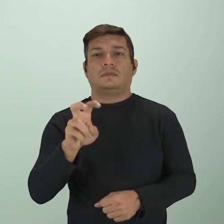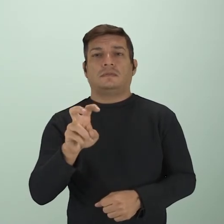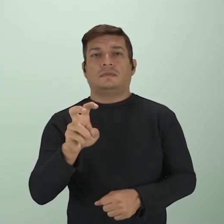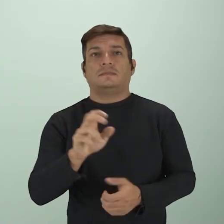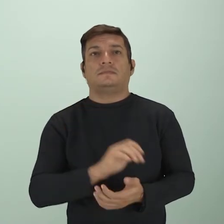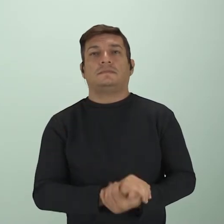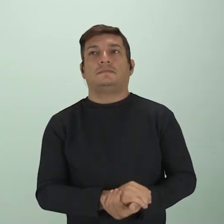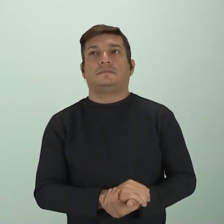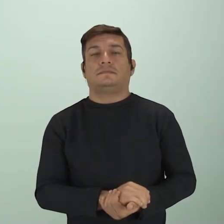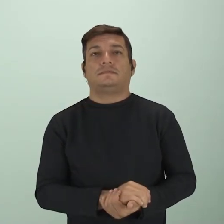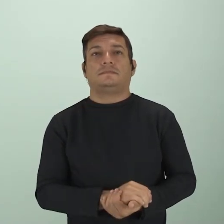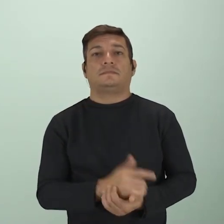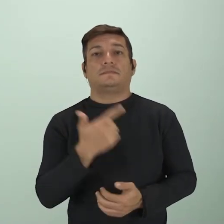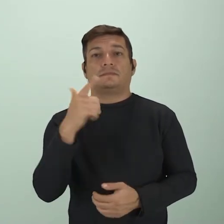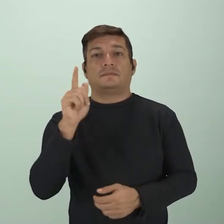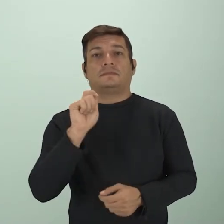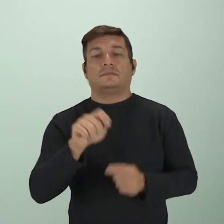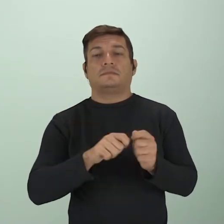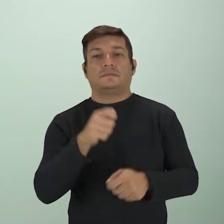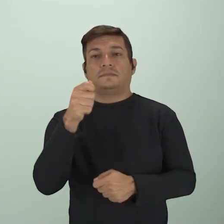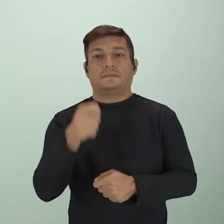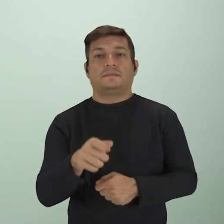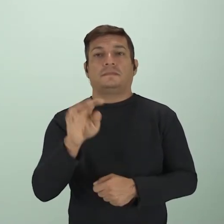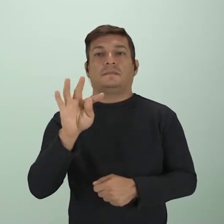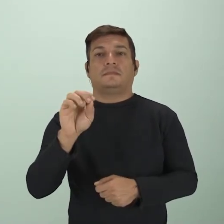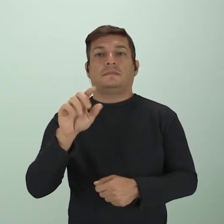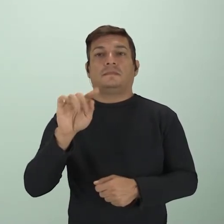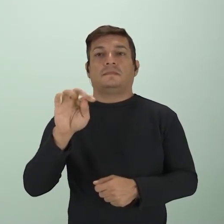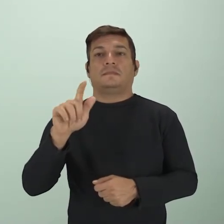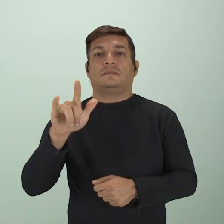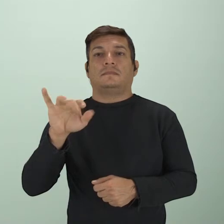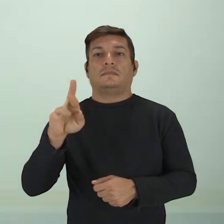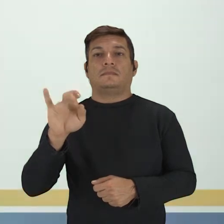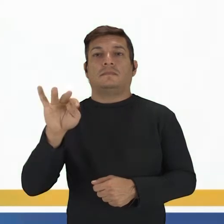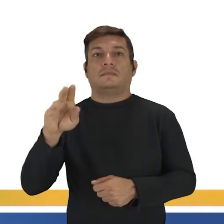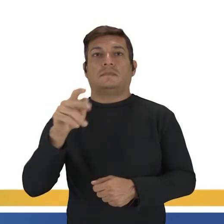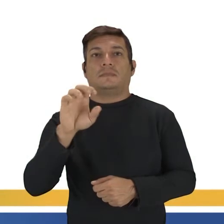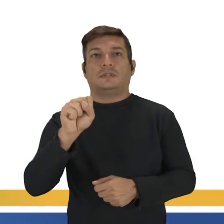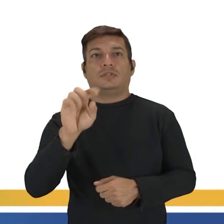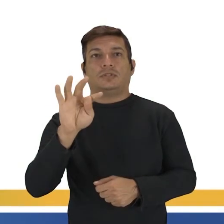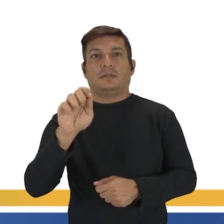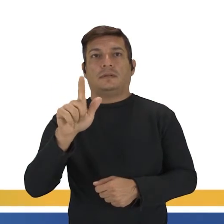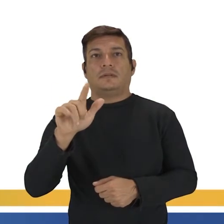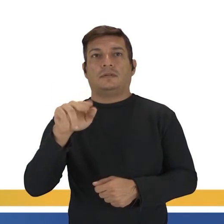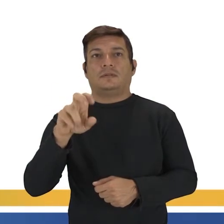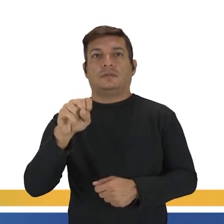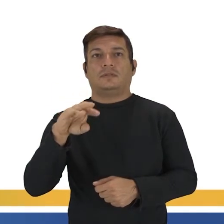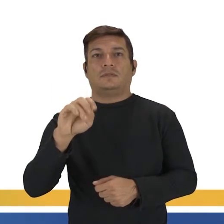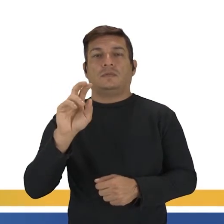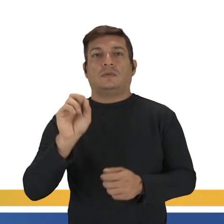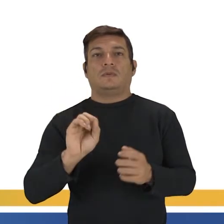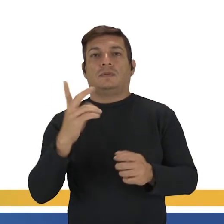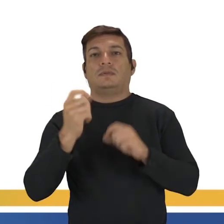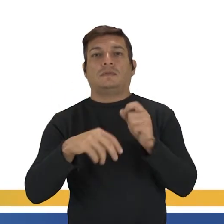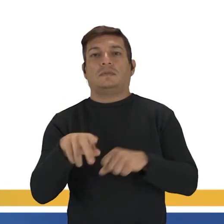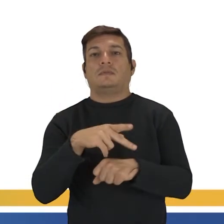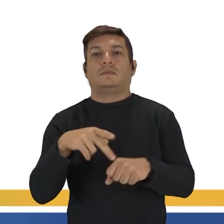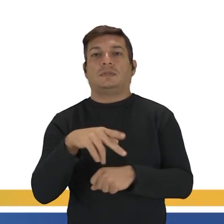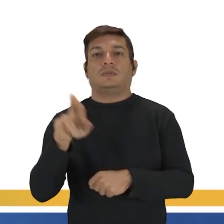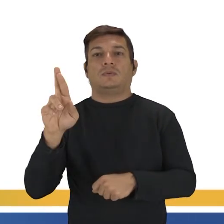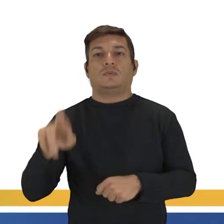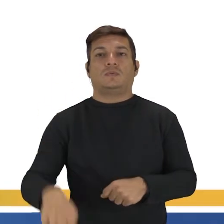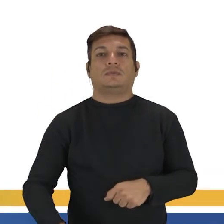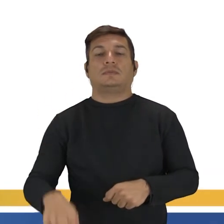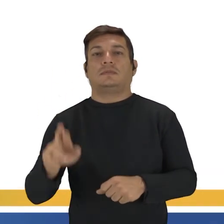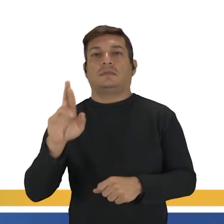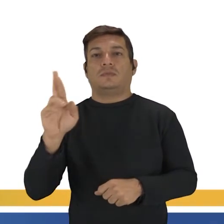1945. Né? O outro regime totalitário que nós temos é o stalinismo, que vai acontecer na Rússia.